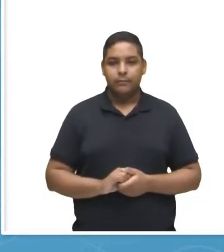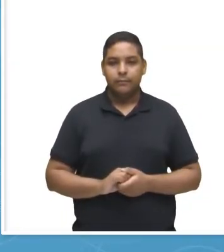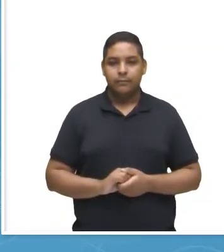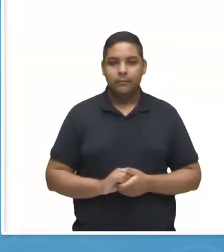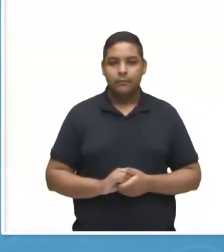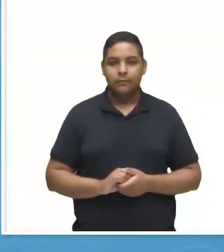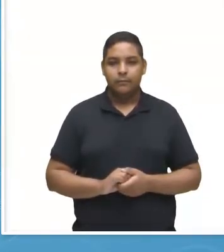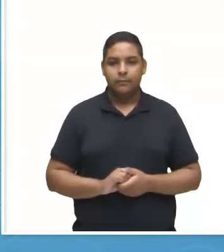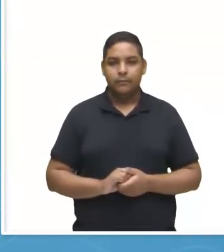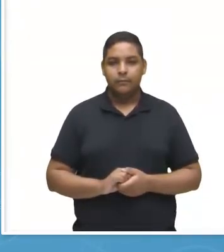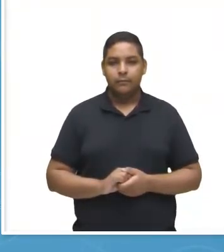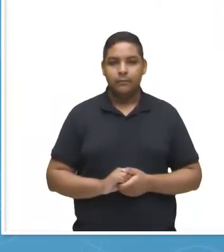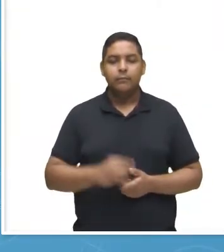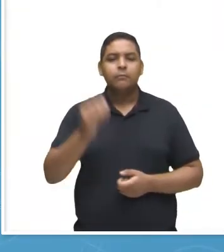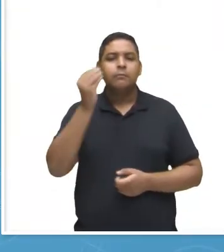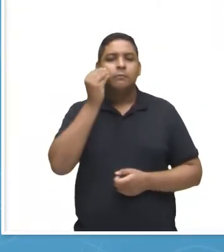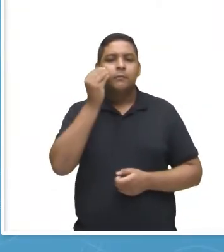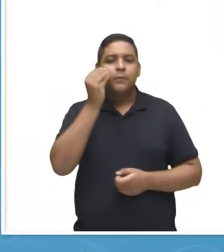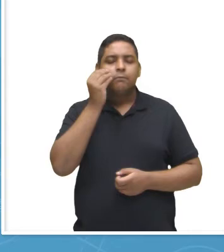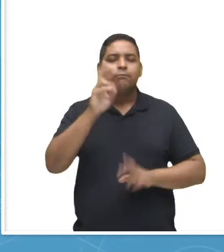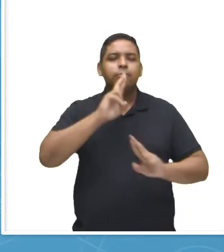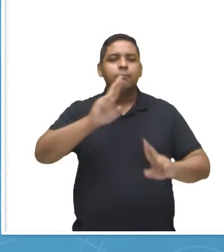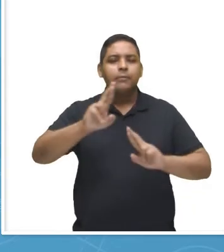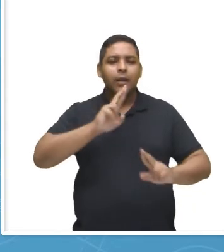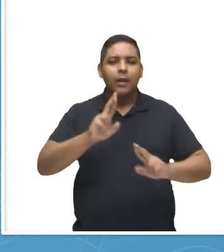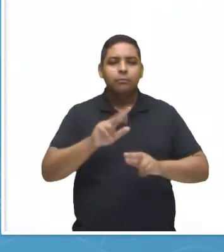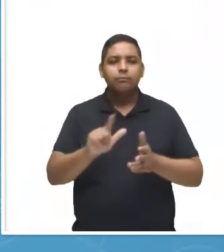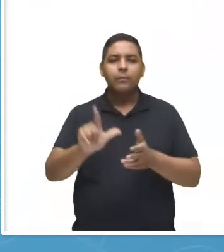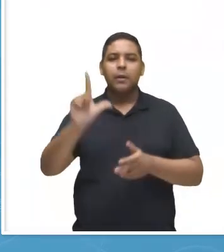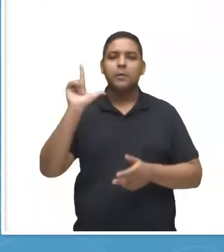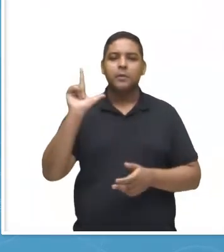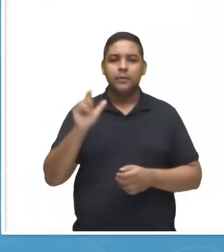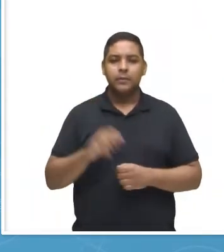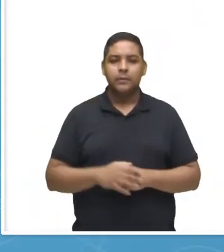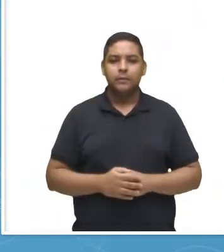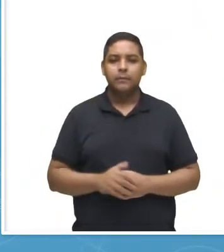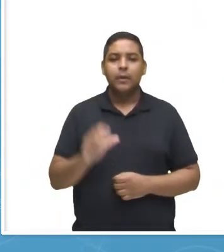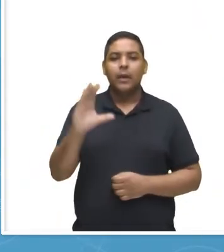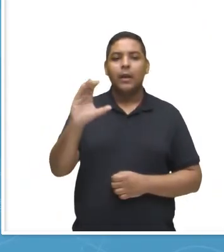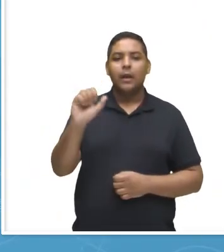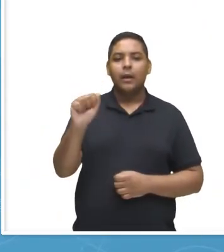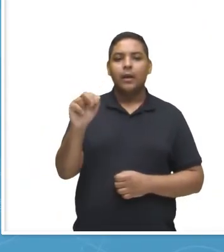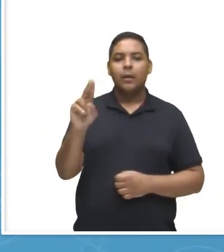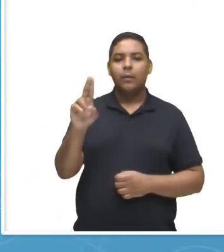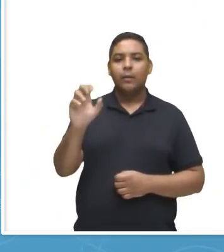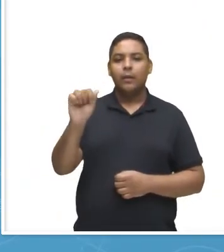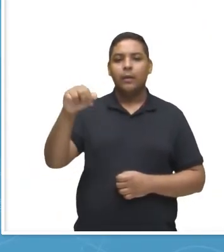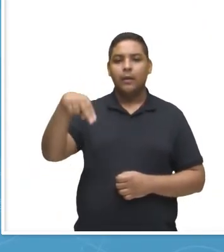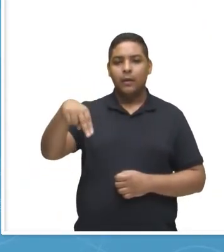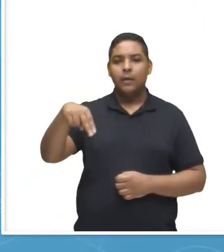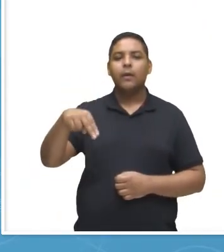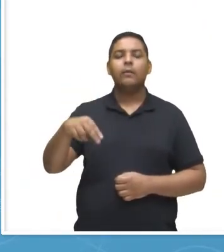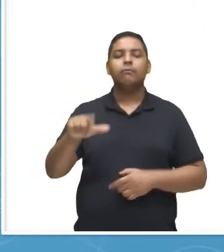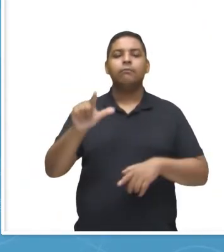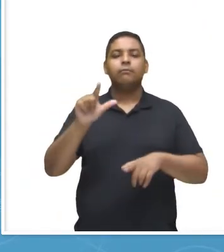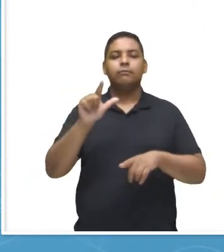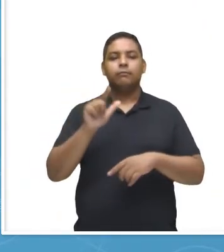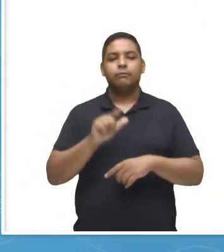Eu vi o pessoal respondendo muito aí antes. O Cauane, né? Letra